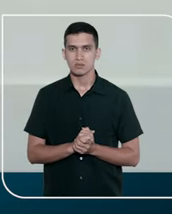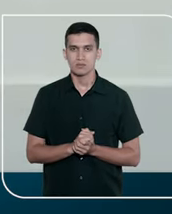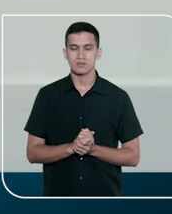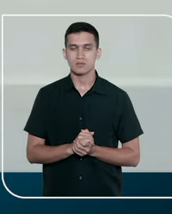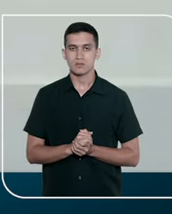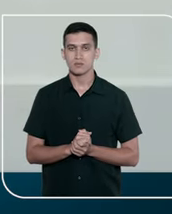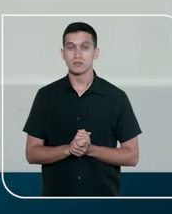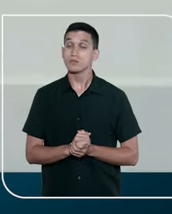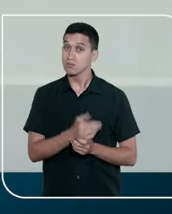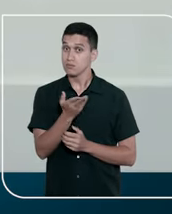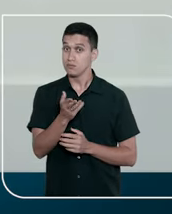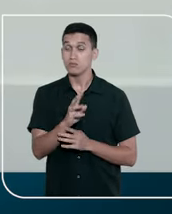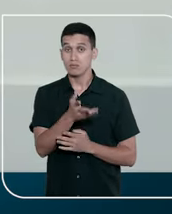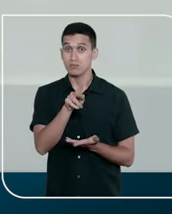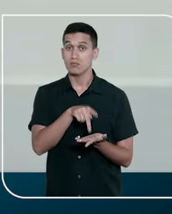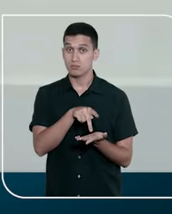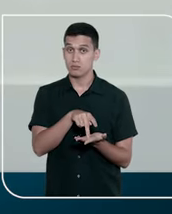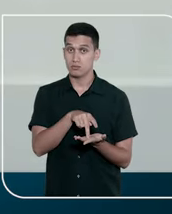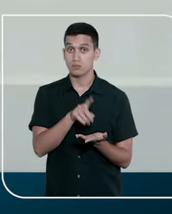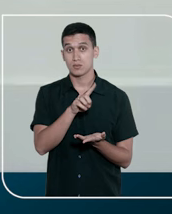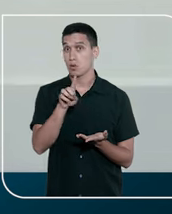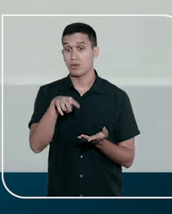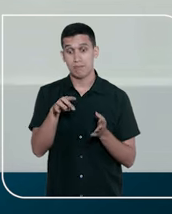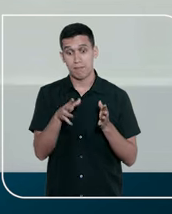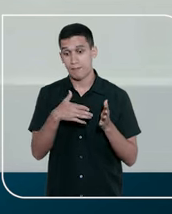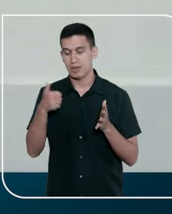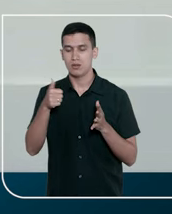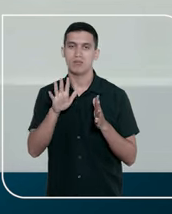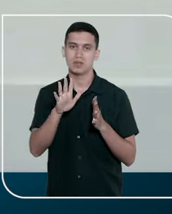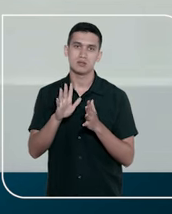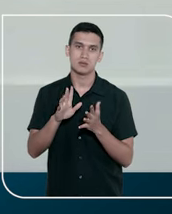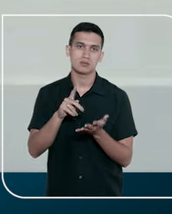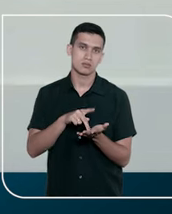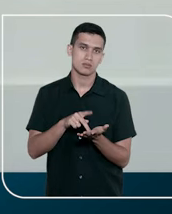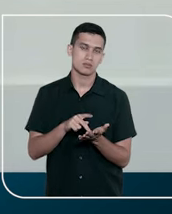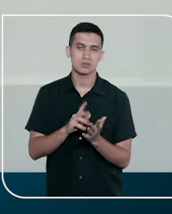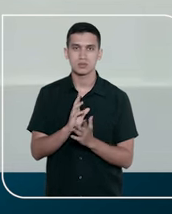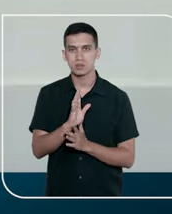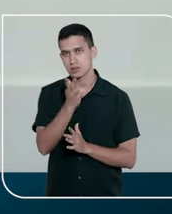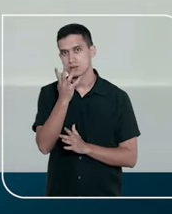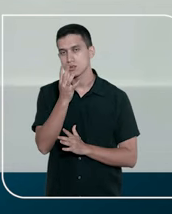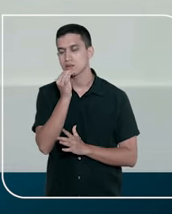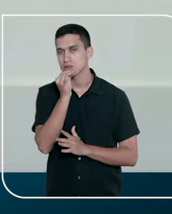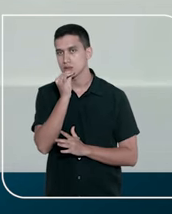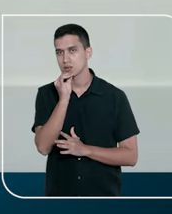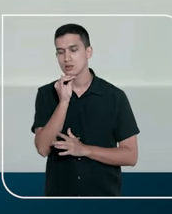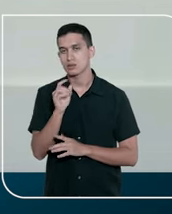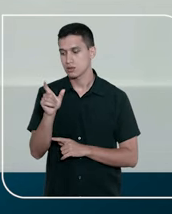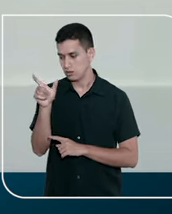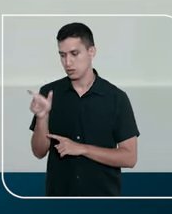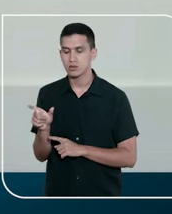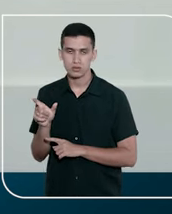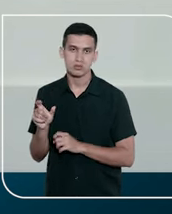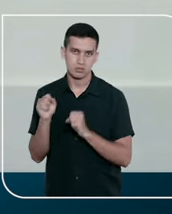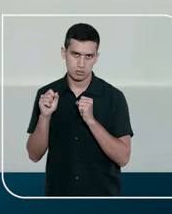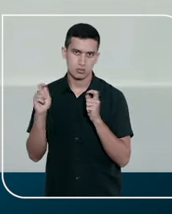Isso acontece na prática, não é o ideal, mas ele na prática consegue fazer isso. As companhias aéreas